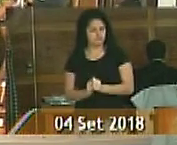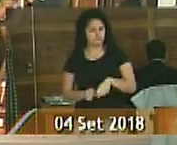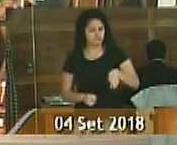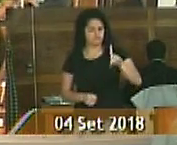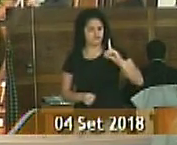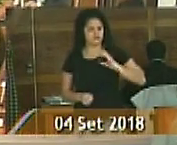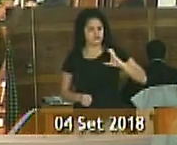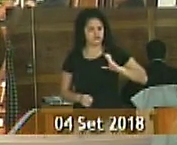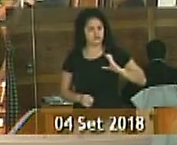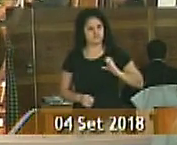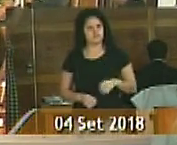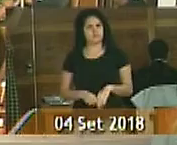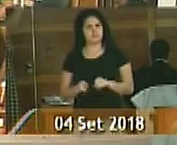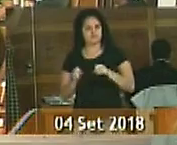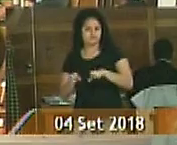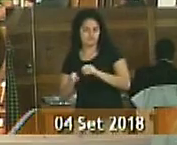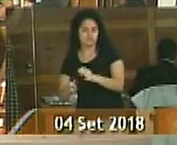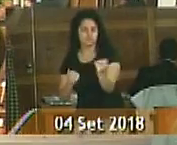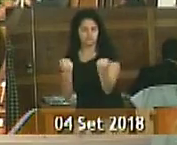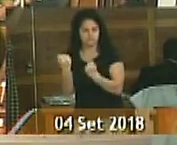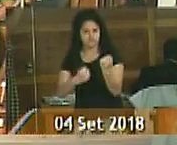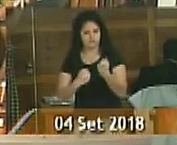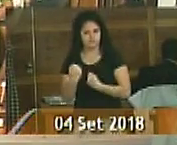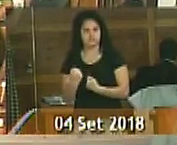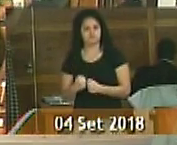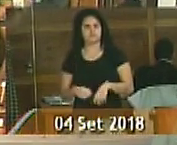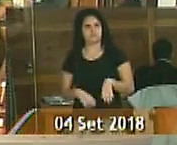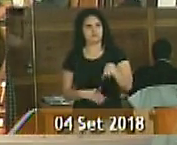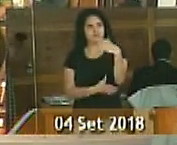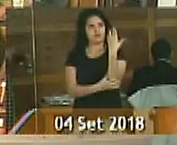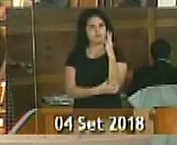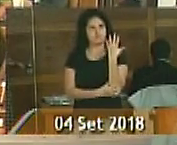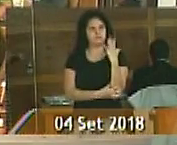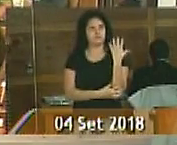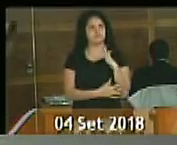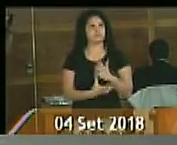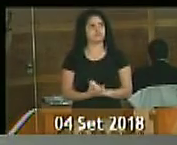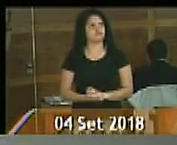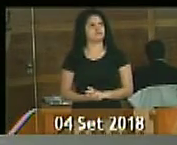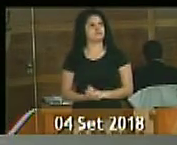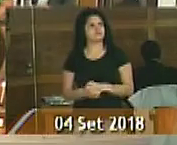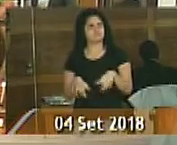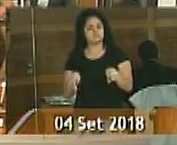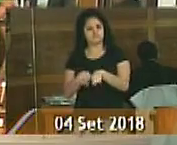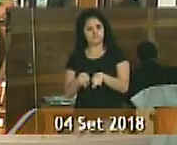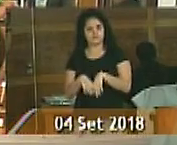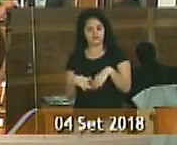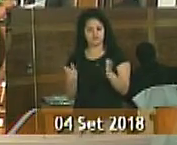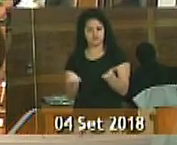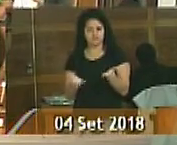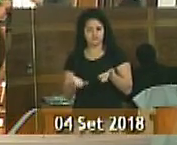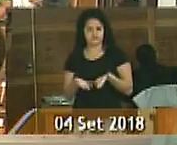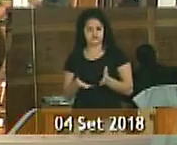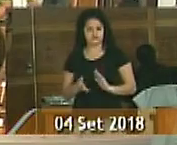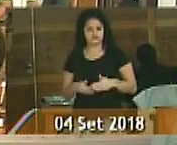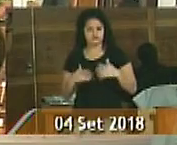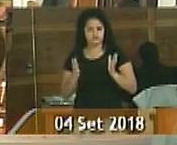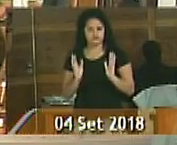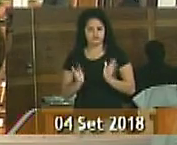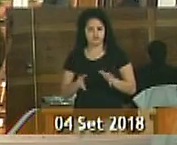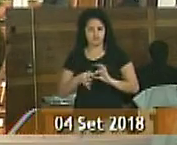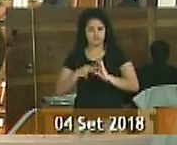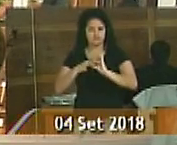Civil, à Educação de Trânsito, ao Meio Ambiente. Também agora já deixou à